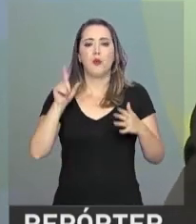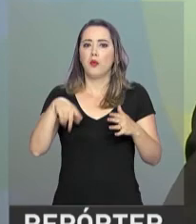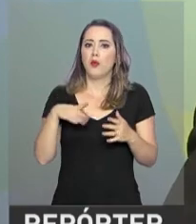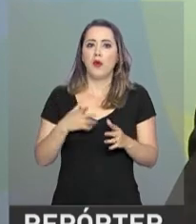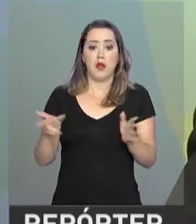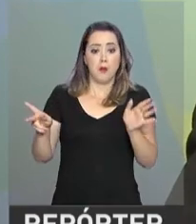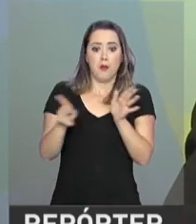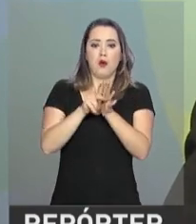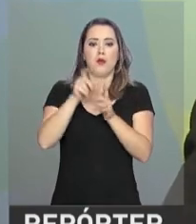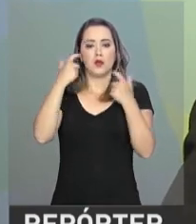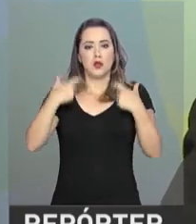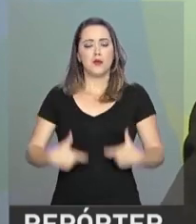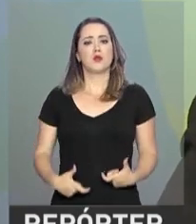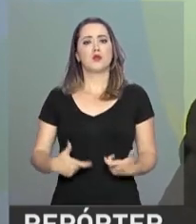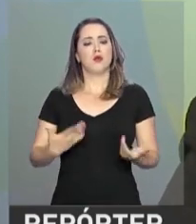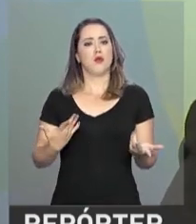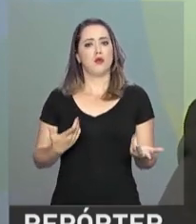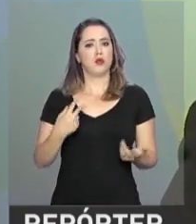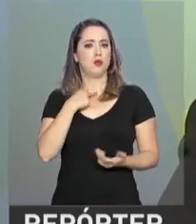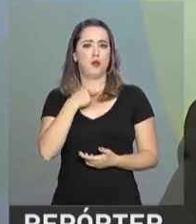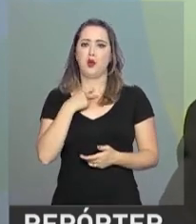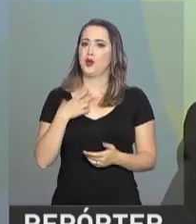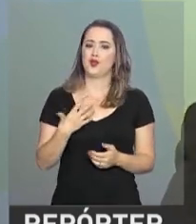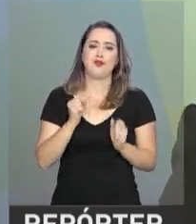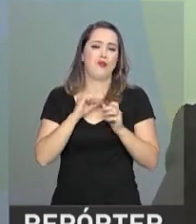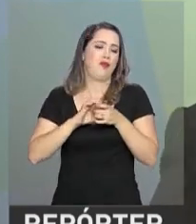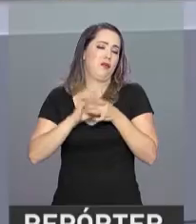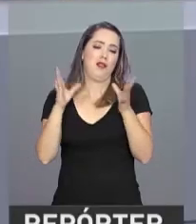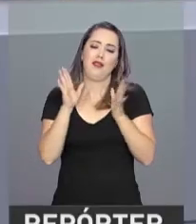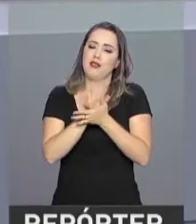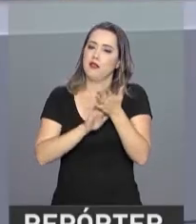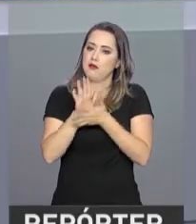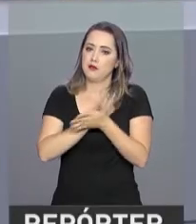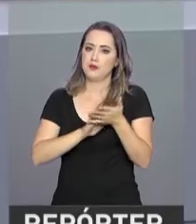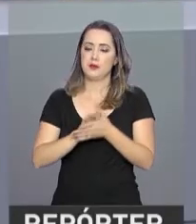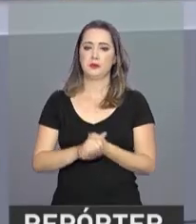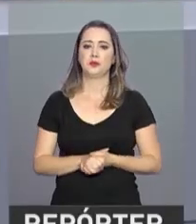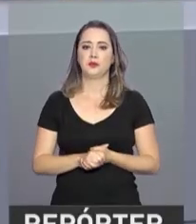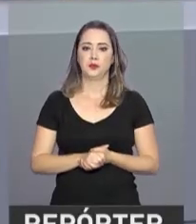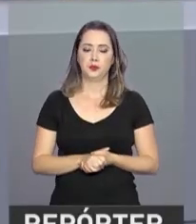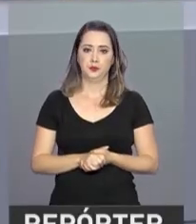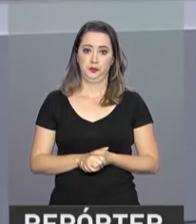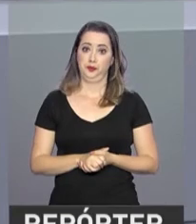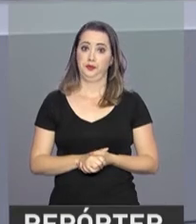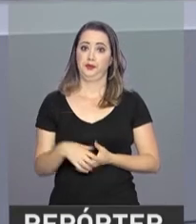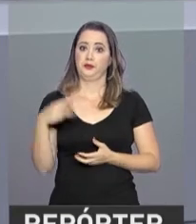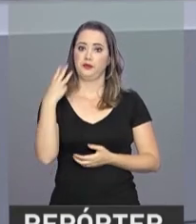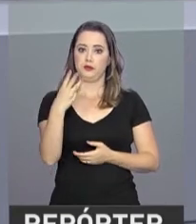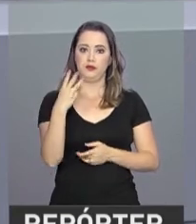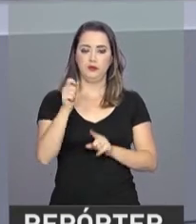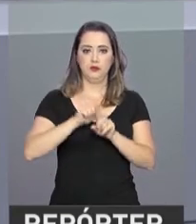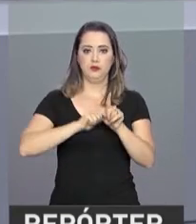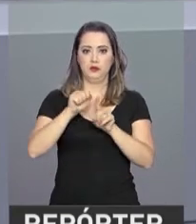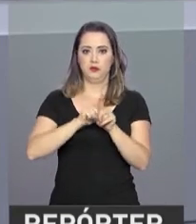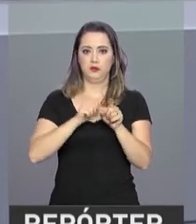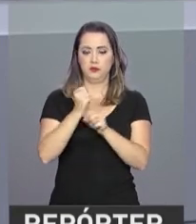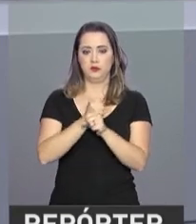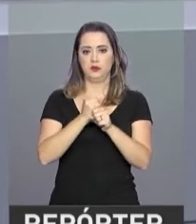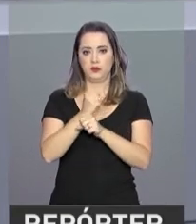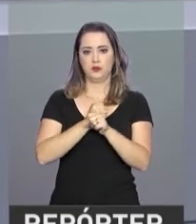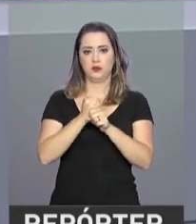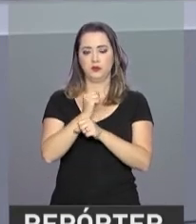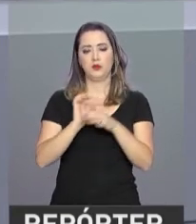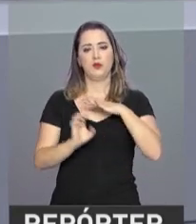e nós não podemos permitir nenhum tipo de abuso nos três primeiros meses do ano a petrobrás registrou